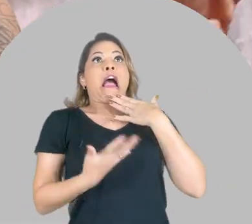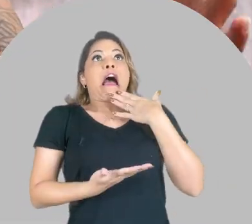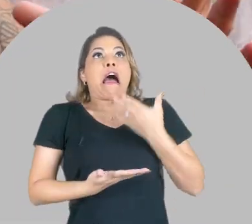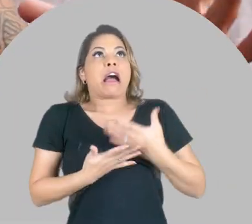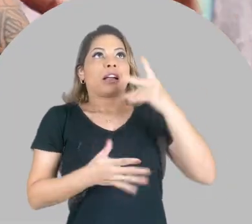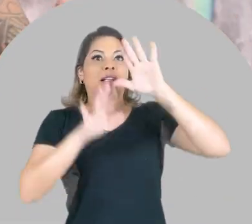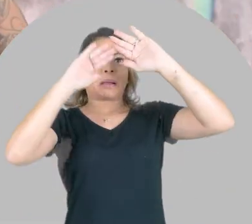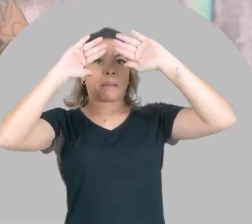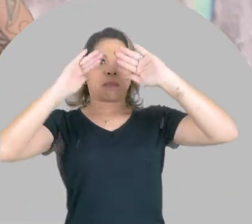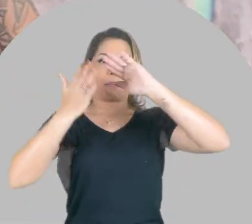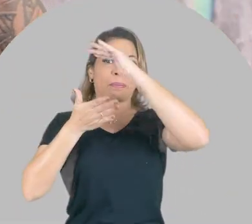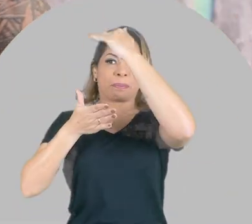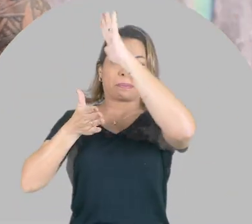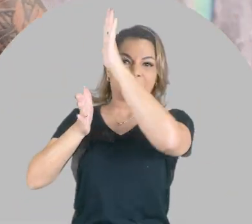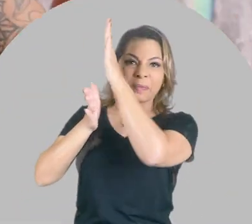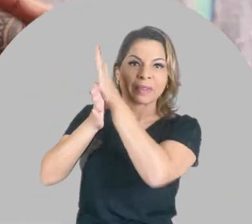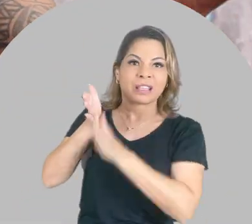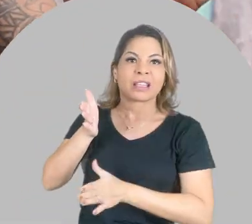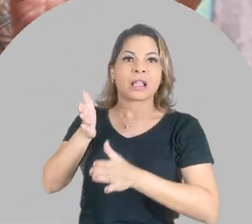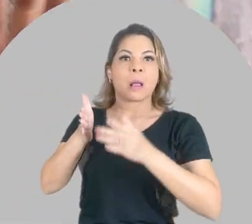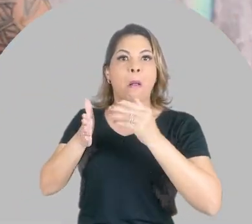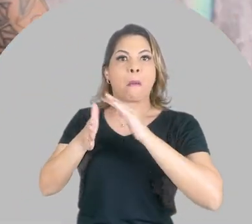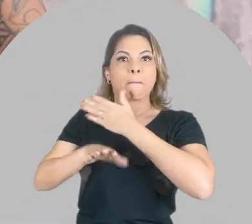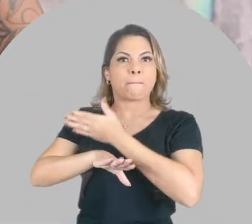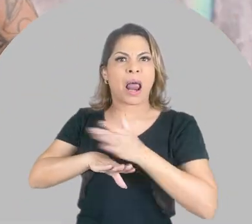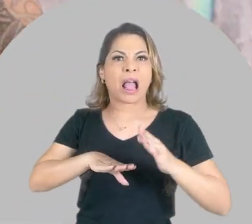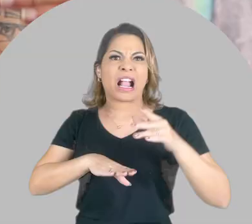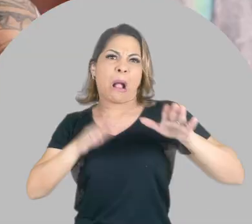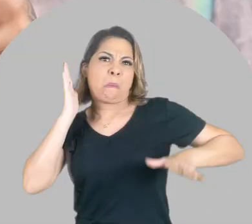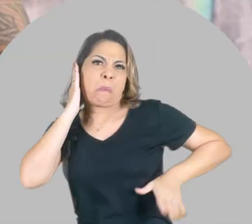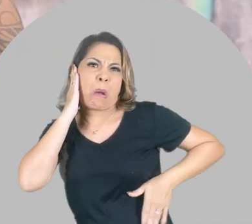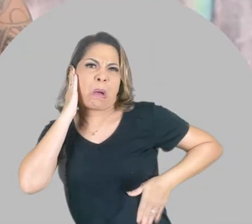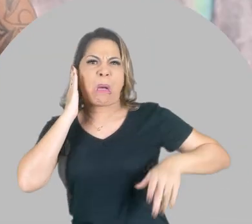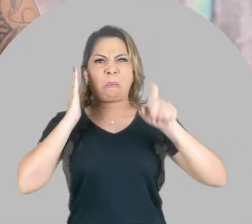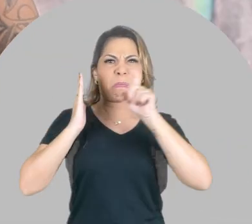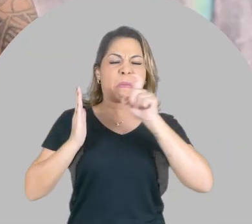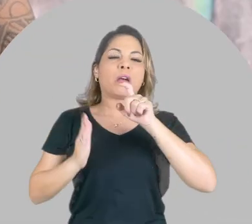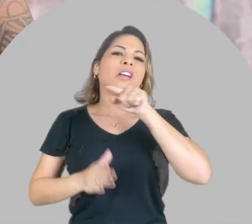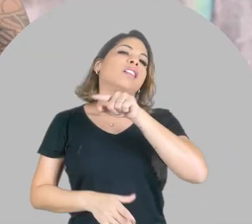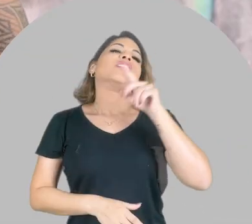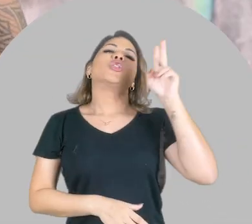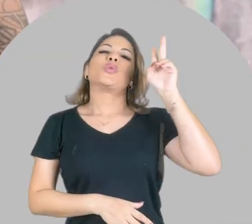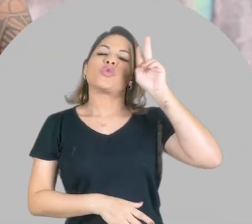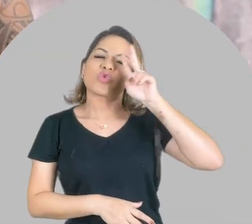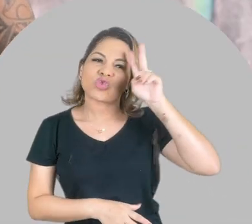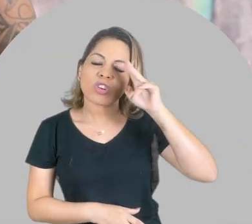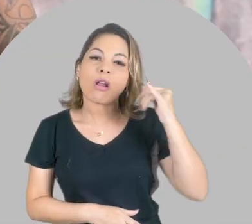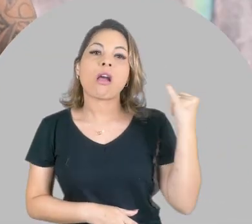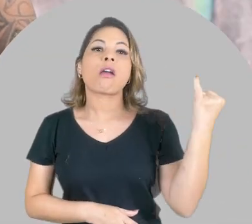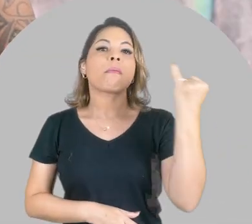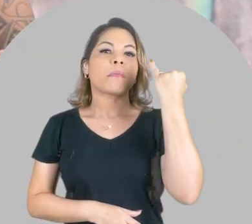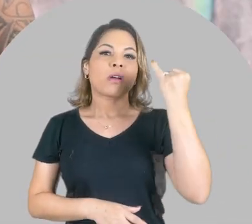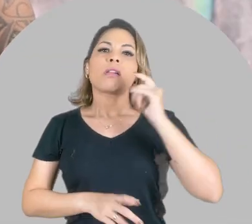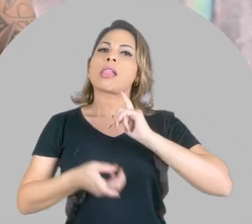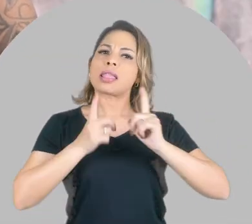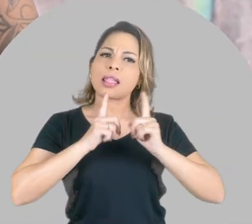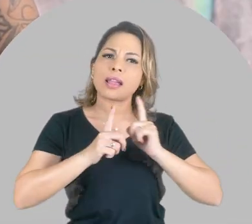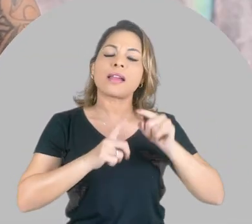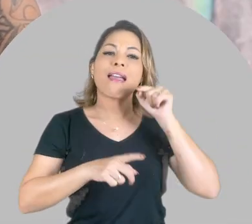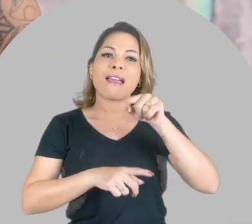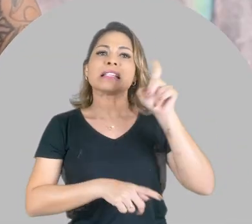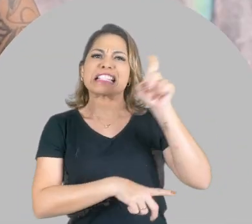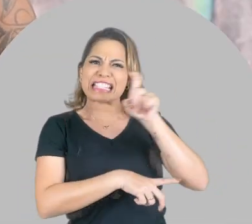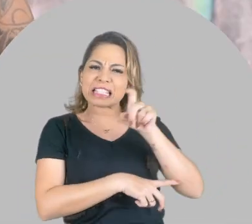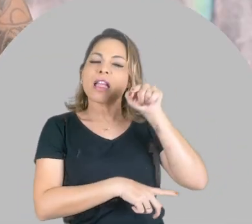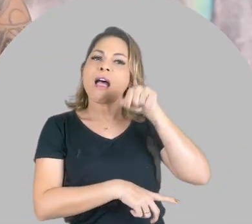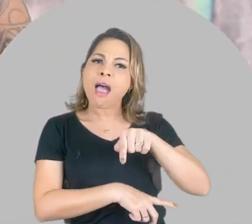quando a galera vê uma parede branca que tem, ai meu Deus, o vândalo. Os vândalos, como foram importantes para nossa história, né? Então a gente tem esses debates.